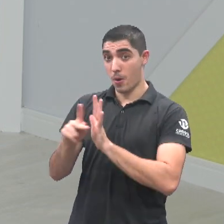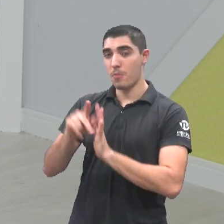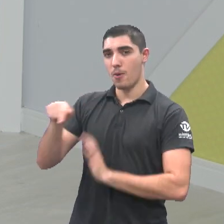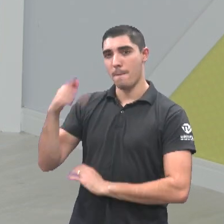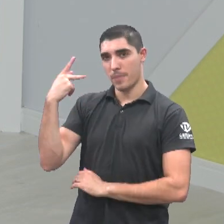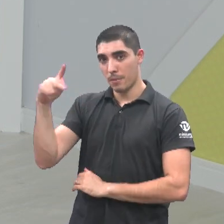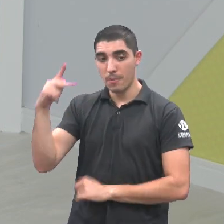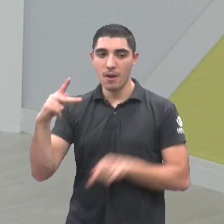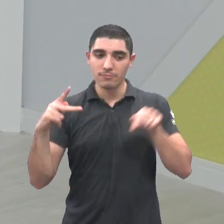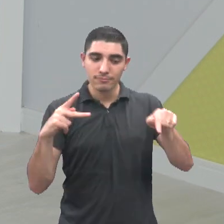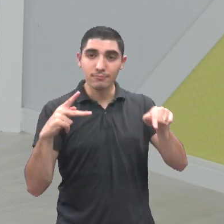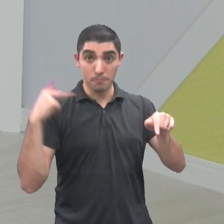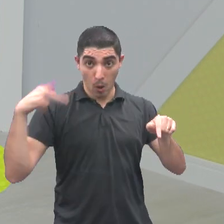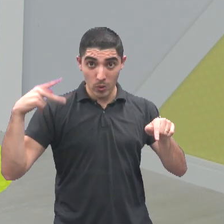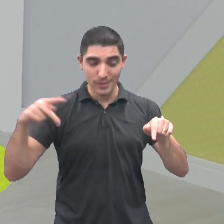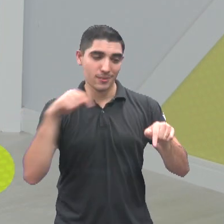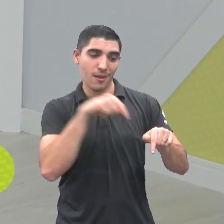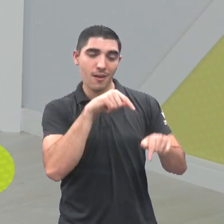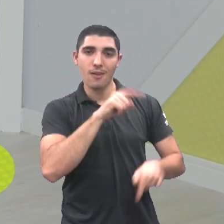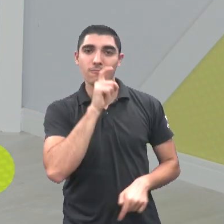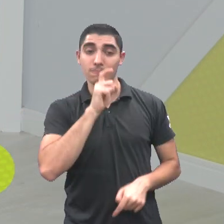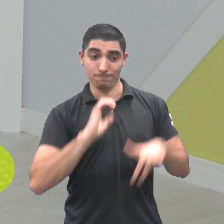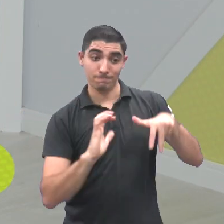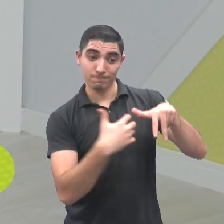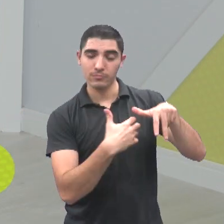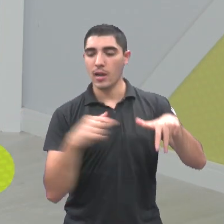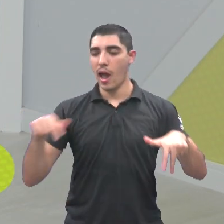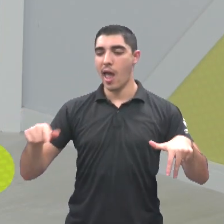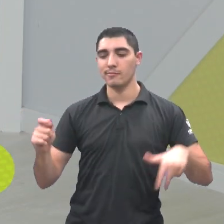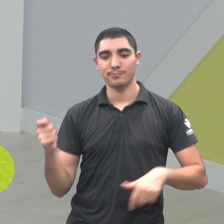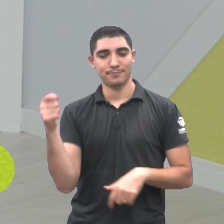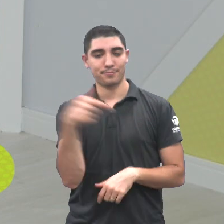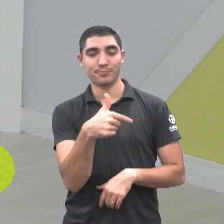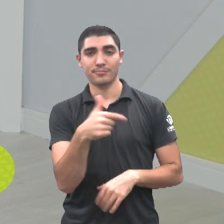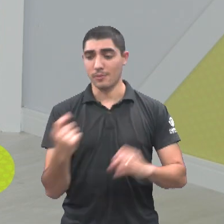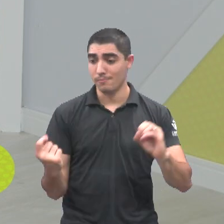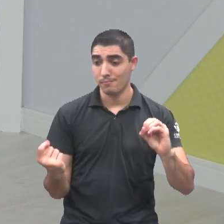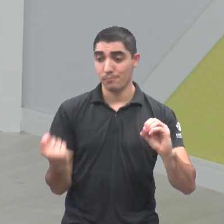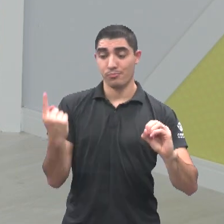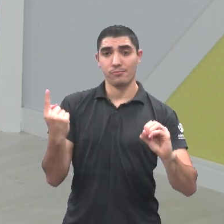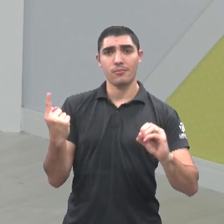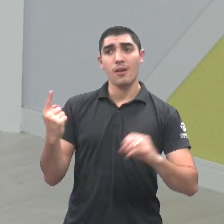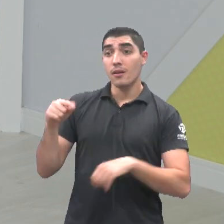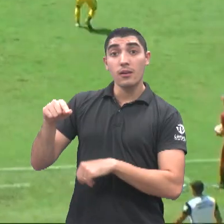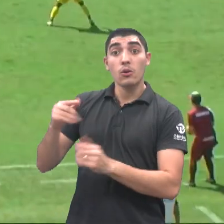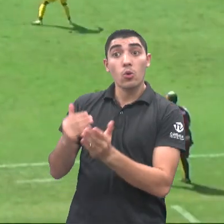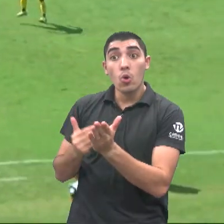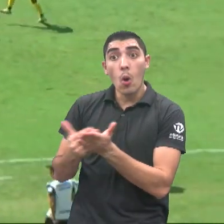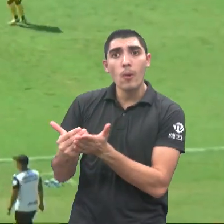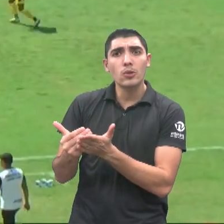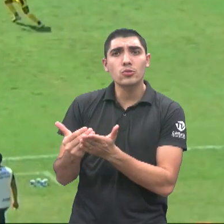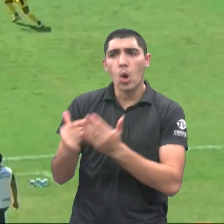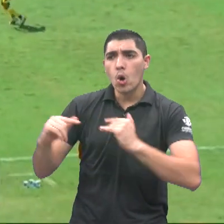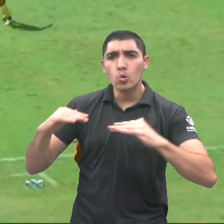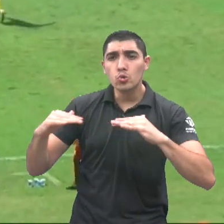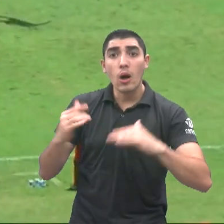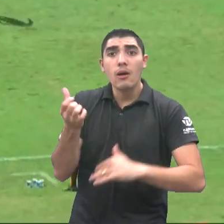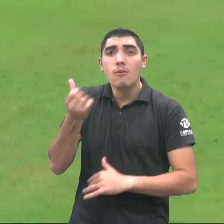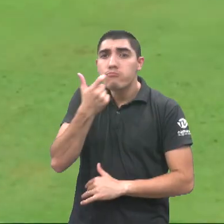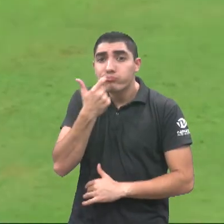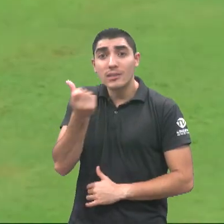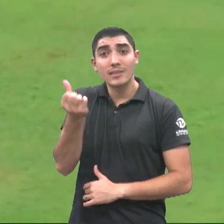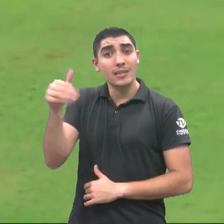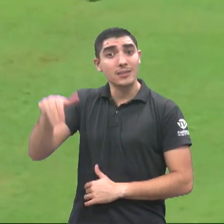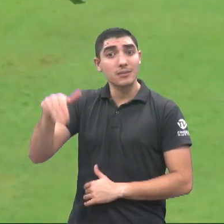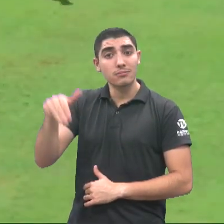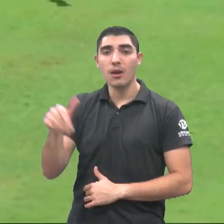o paulista, que venceu a partida por 1-0 com o gol que saiu logo aos 6 minutos de jogo. E uma cobrança de falta da meia